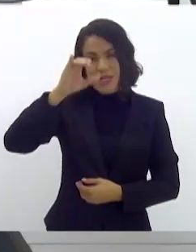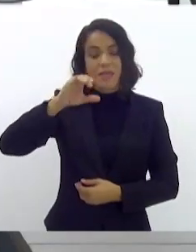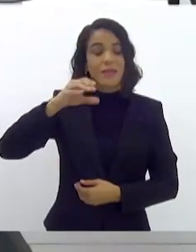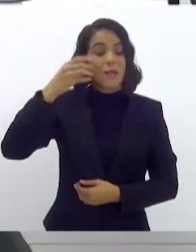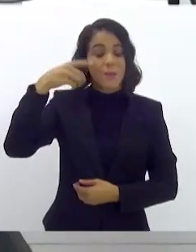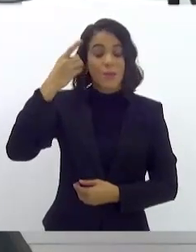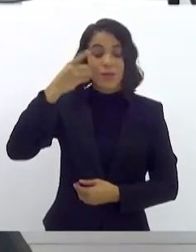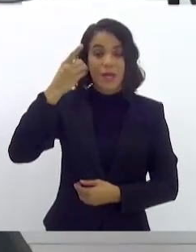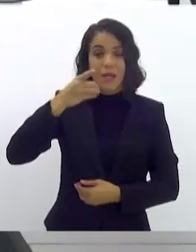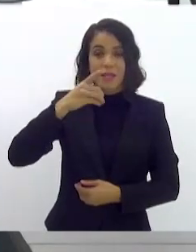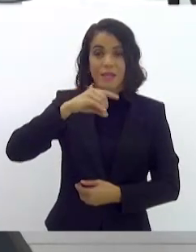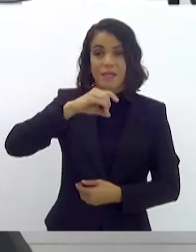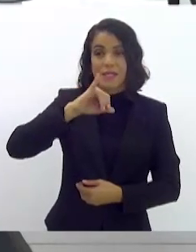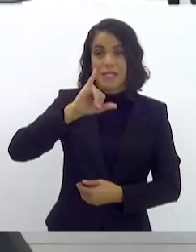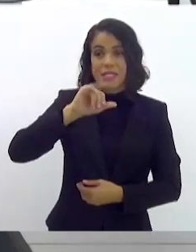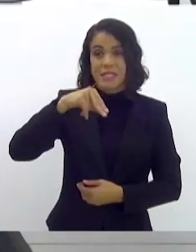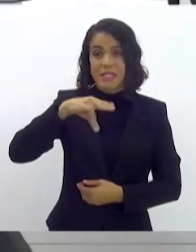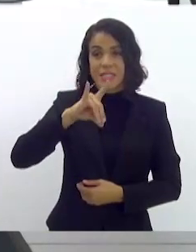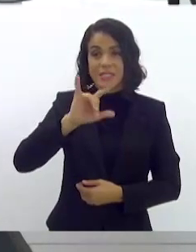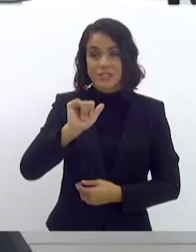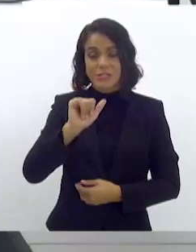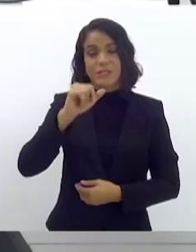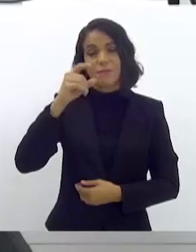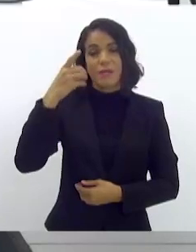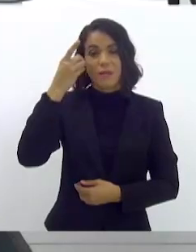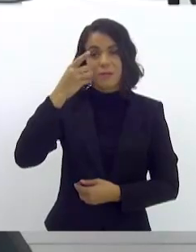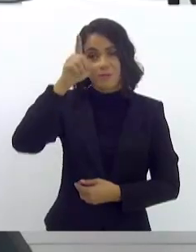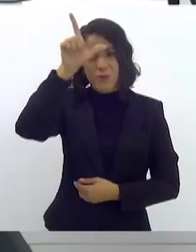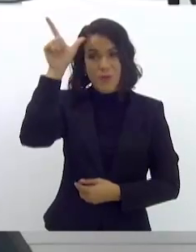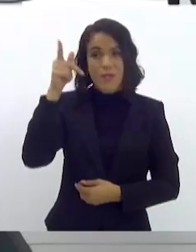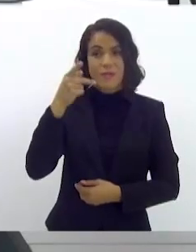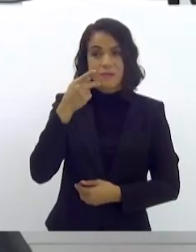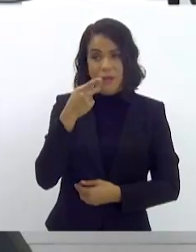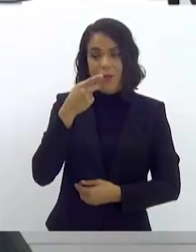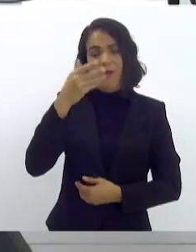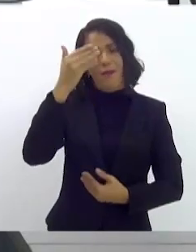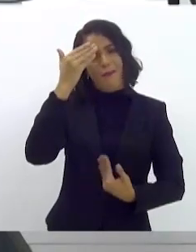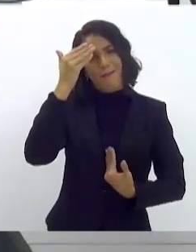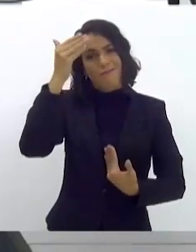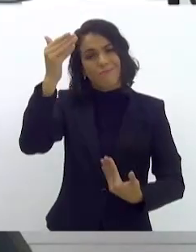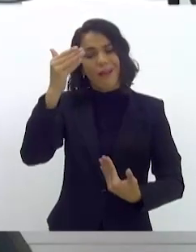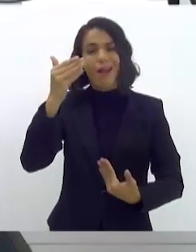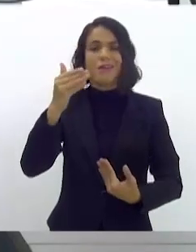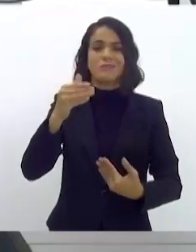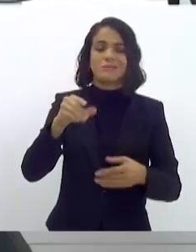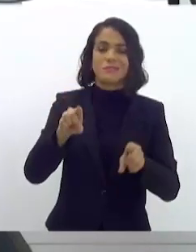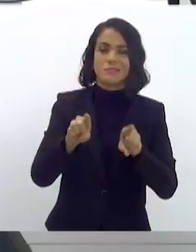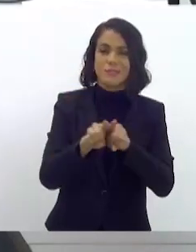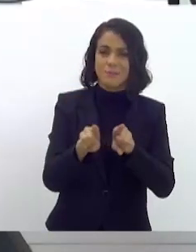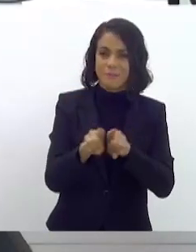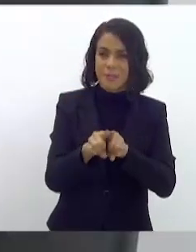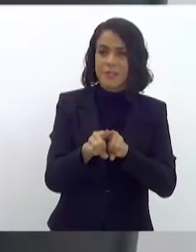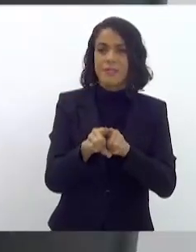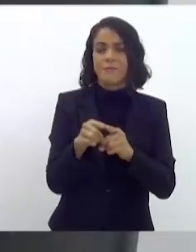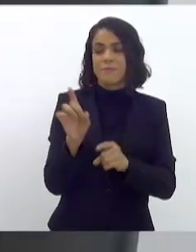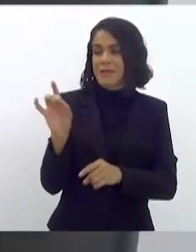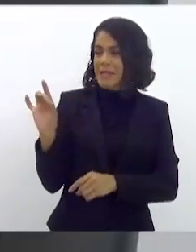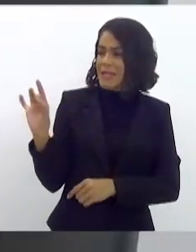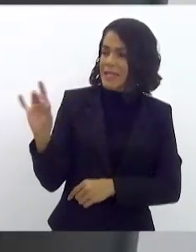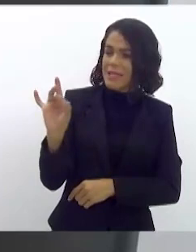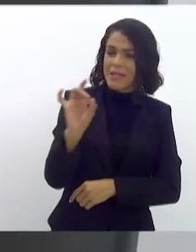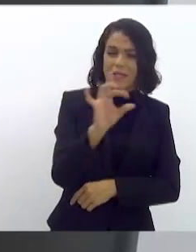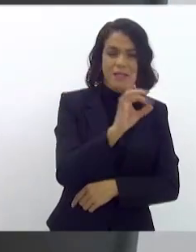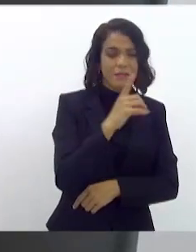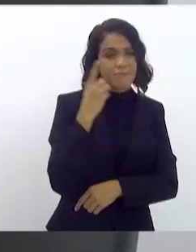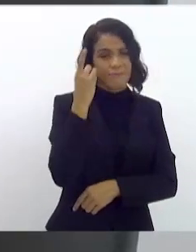deputada Dani Monteiro, deputado Luiz Paulo. Eu saio daqui muito contemplada, porque cada um dos deputados